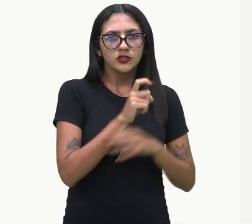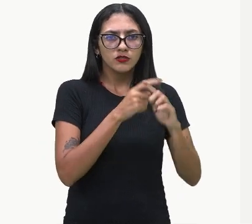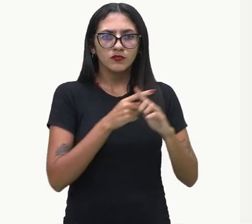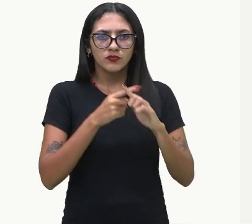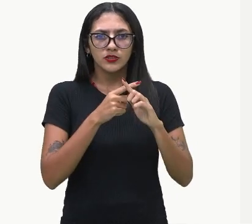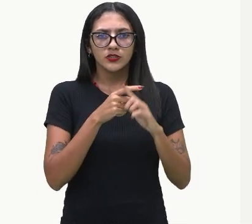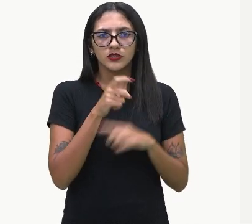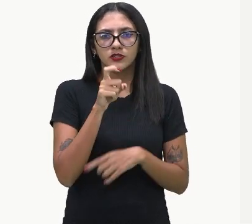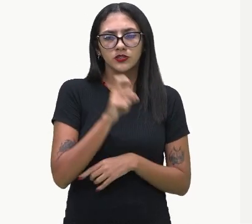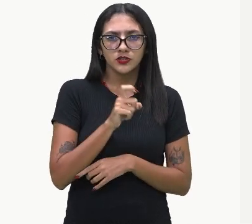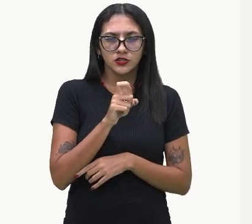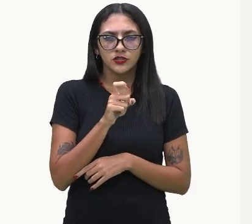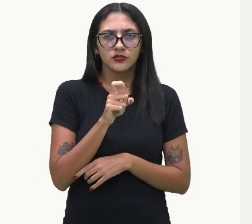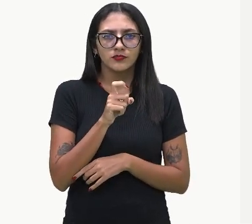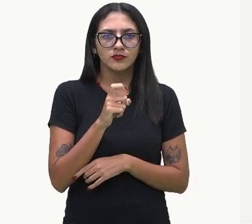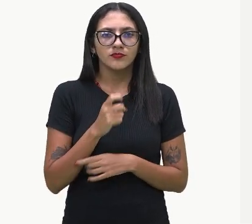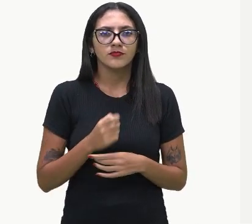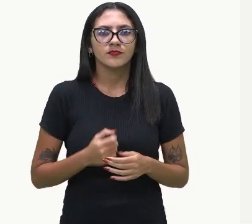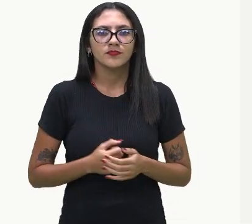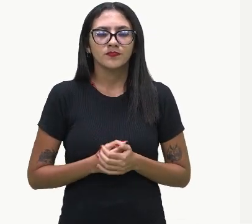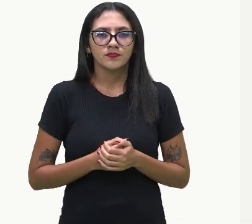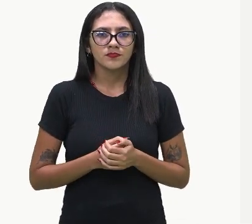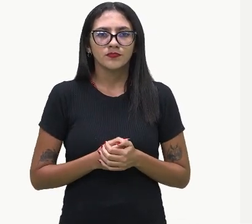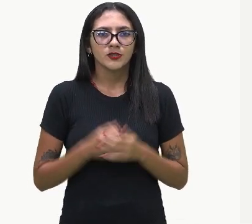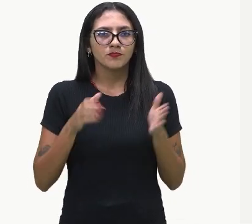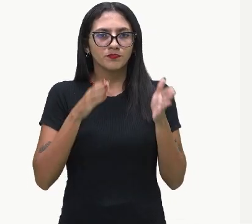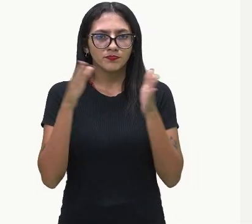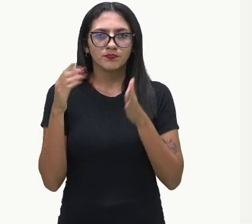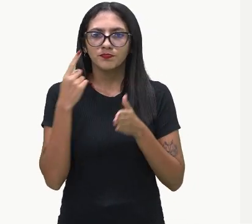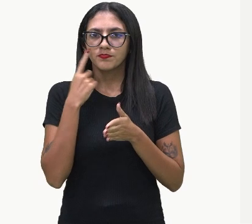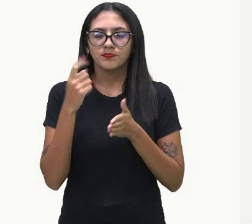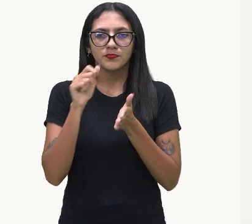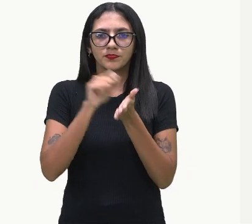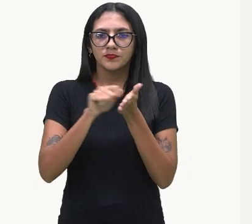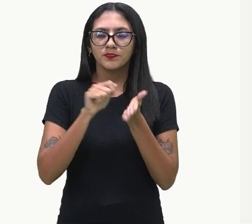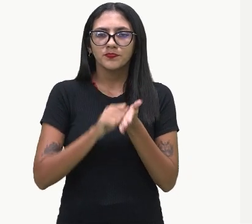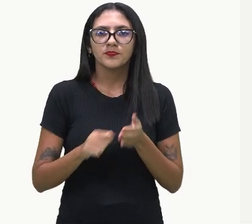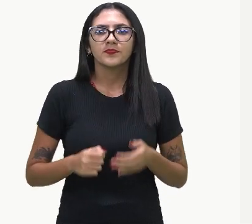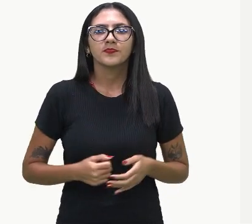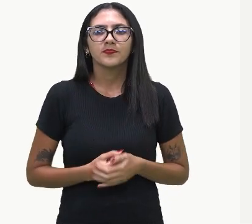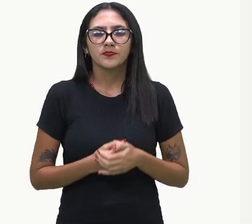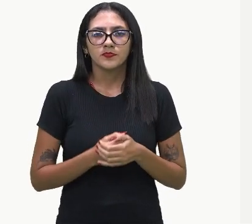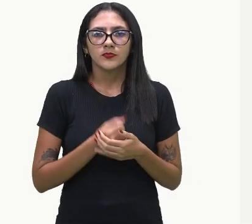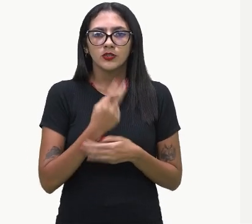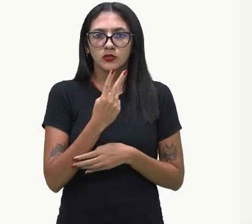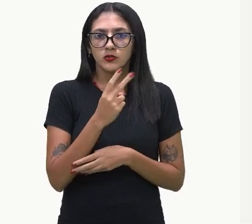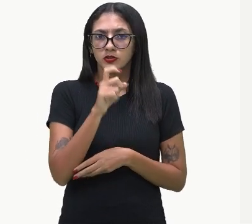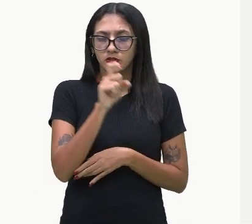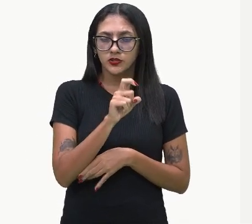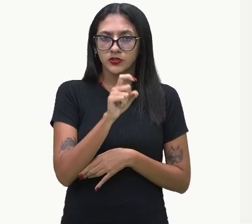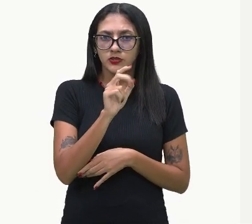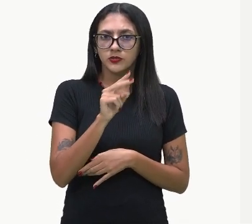x, certo? Vou colocar aqui do ladinho, dá 2x ao quadrado.